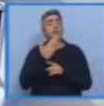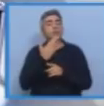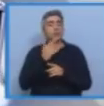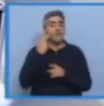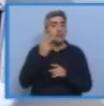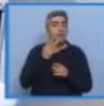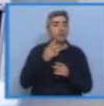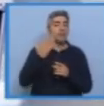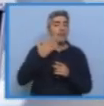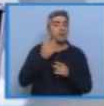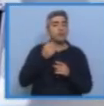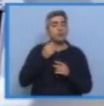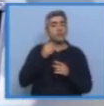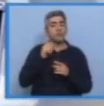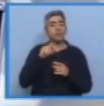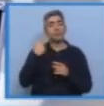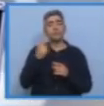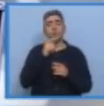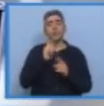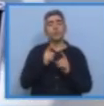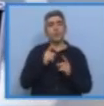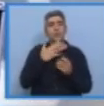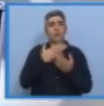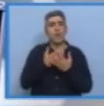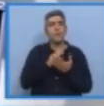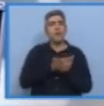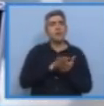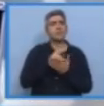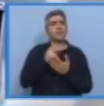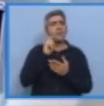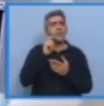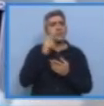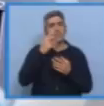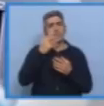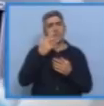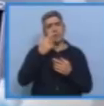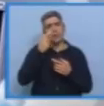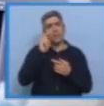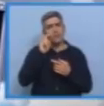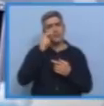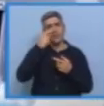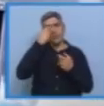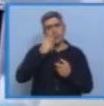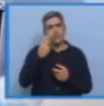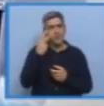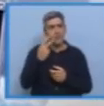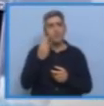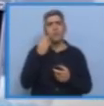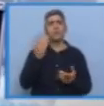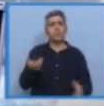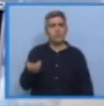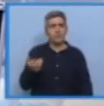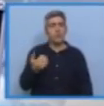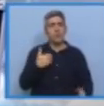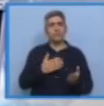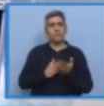direitos, tudo se torna relativo a seguir. A seguir, o que é que fundamenta a defesa e a dignidade da própria vida? Aliás, eu continuava